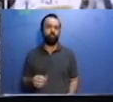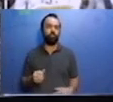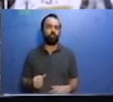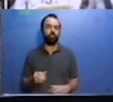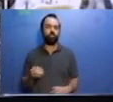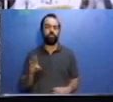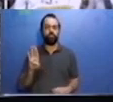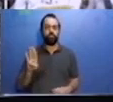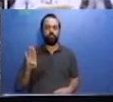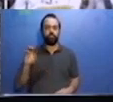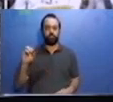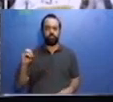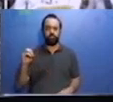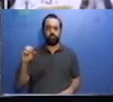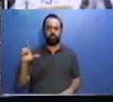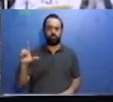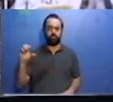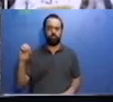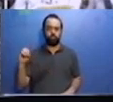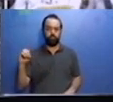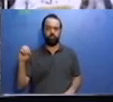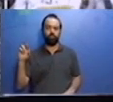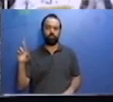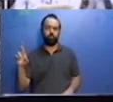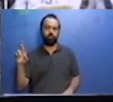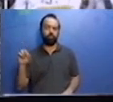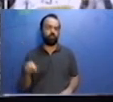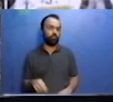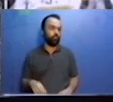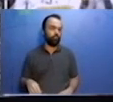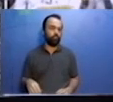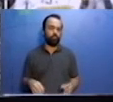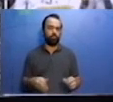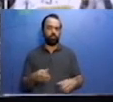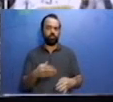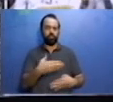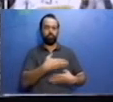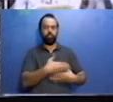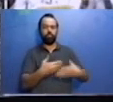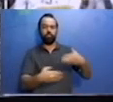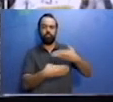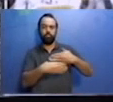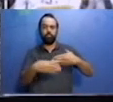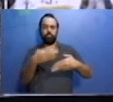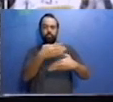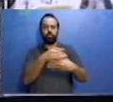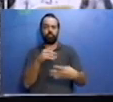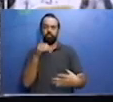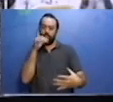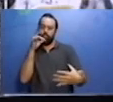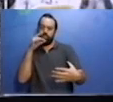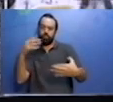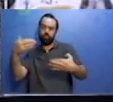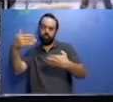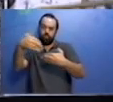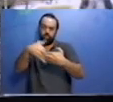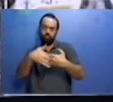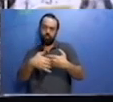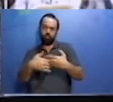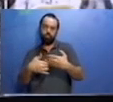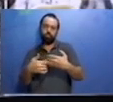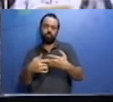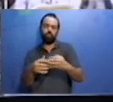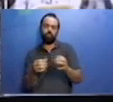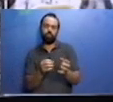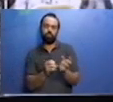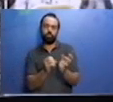se desenvolvem, crescem na parede, principalmente quando a parede ela infiltra água por ocasião de chuvas. Aqui